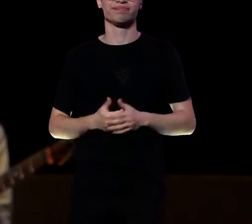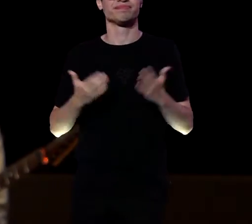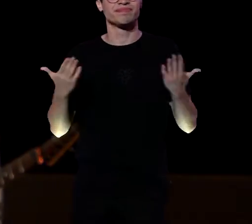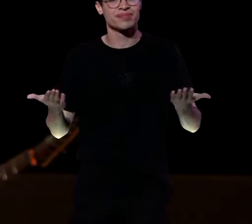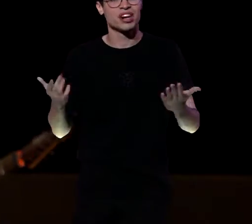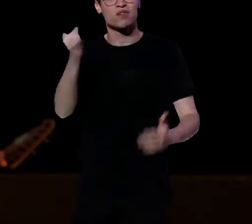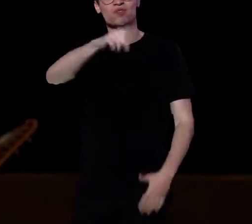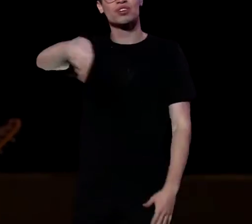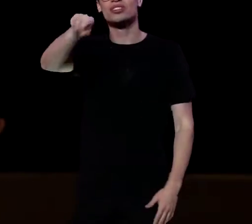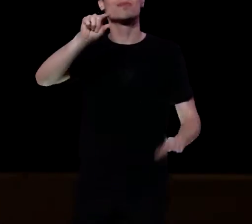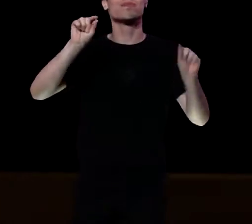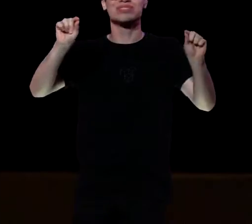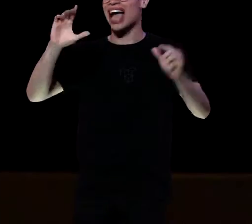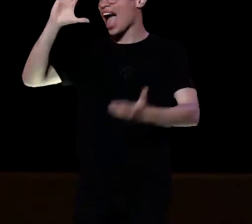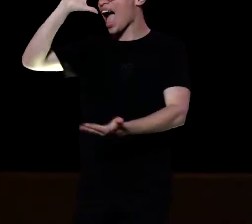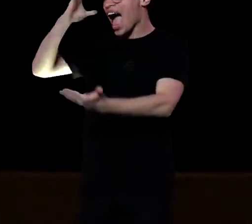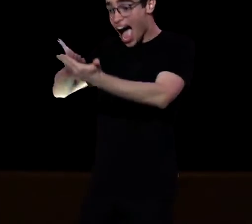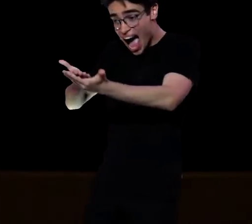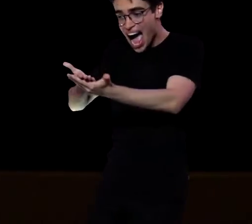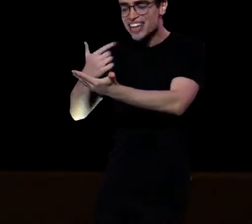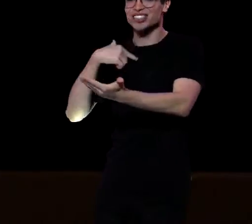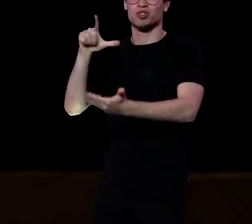Você precisa escolher acreditar.